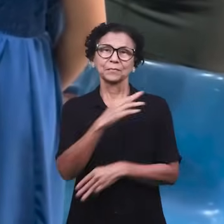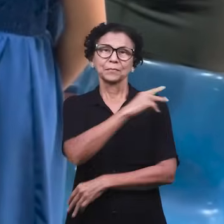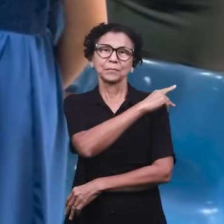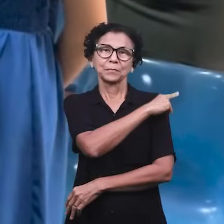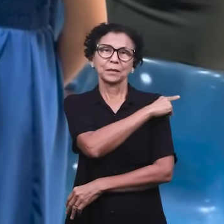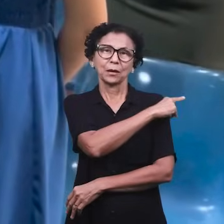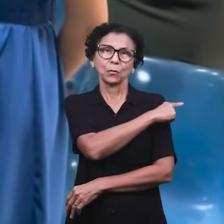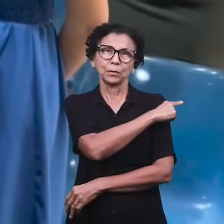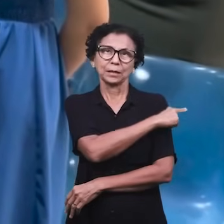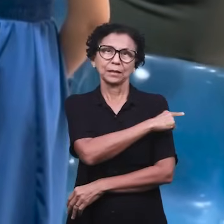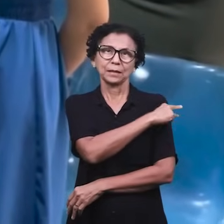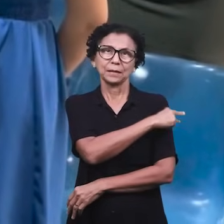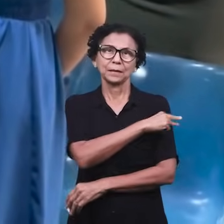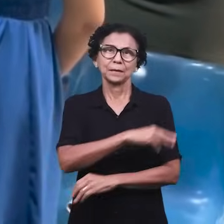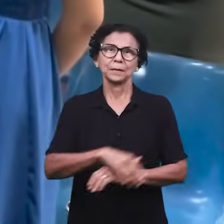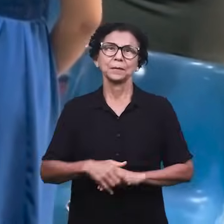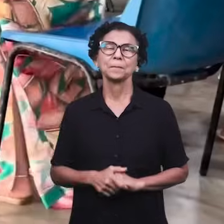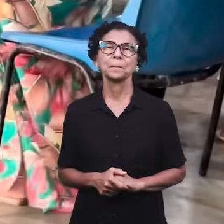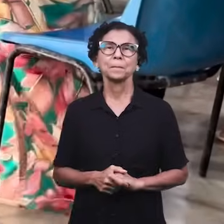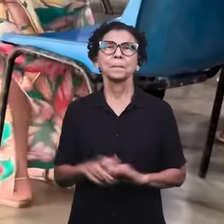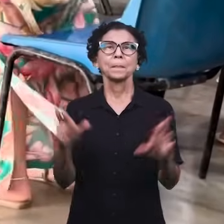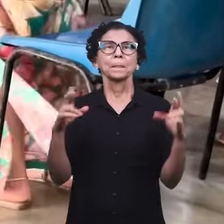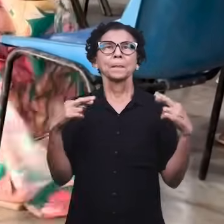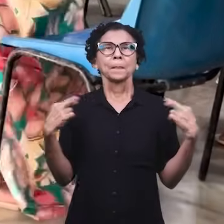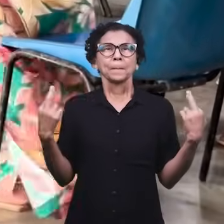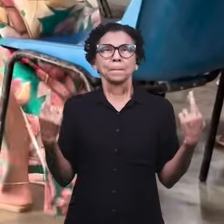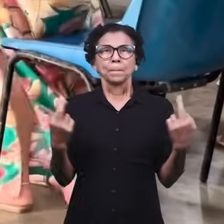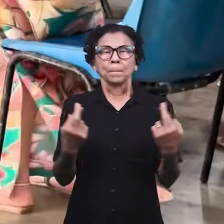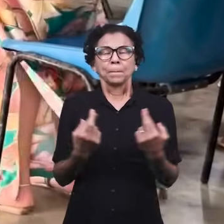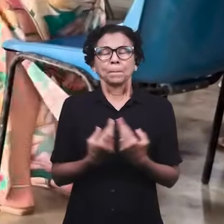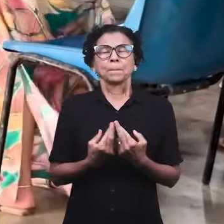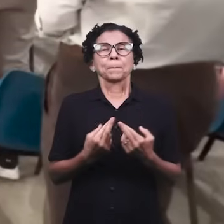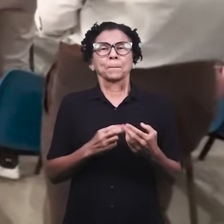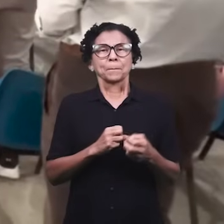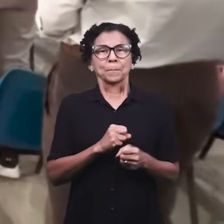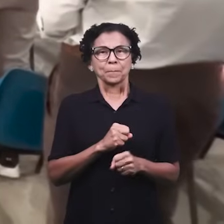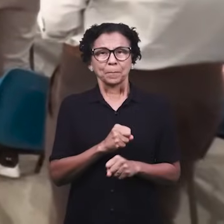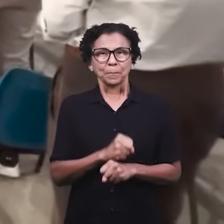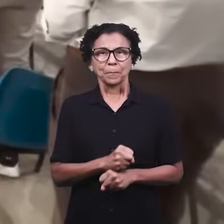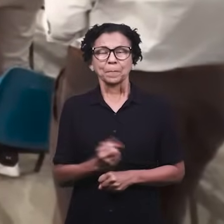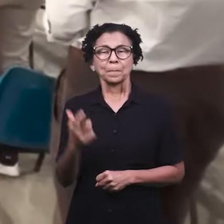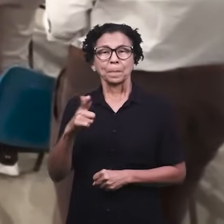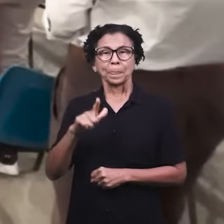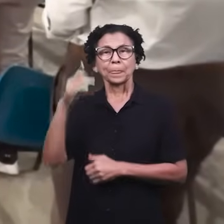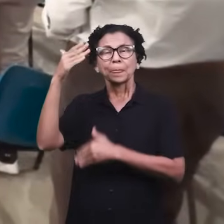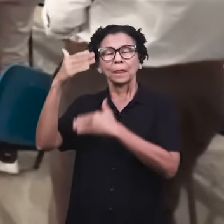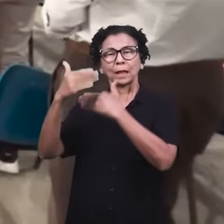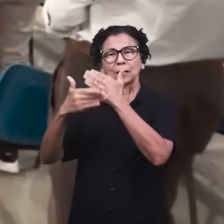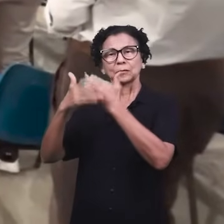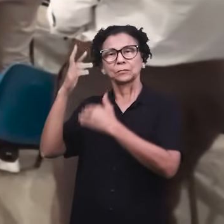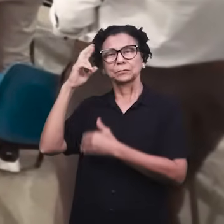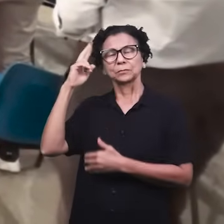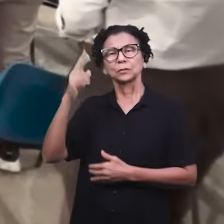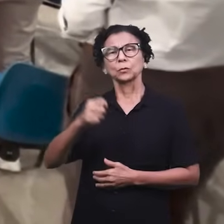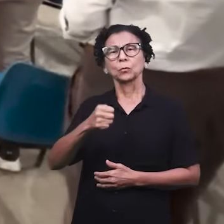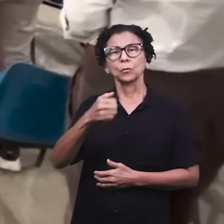tarde de hoje nós estivemos reunidos para mais um seminário na presença do Senhor, com a participação de quase 300